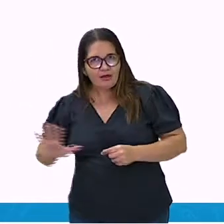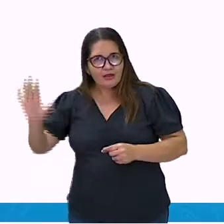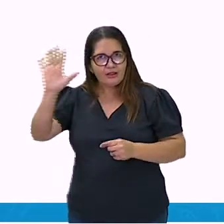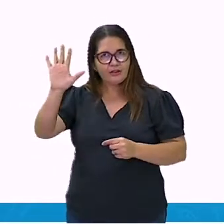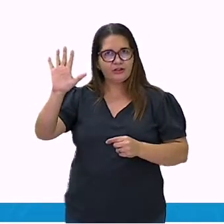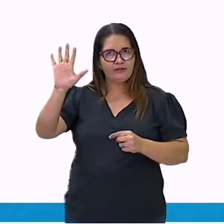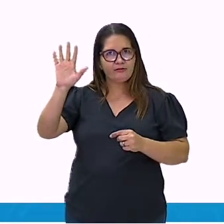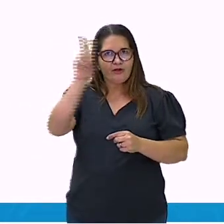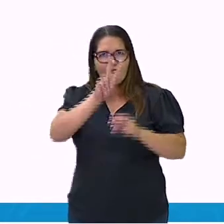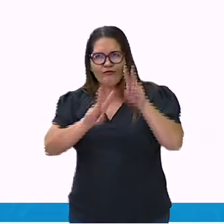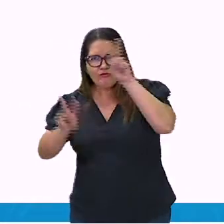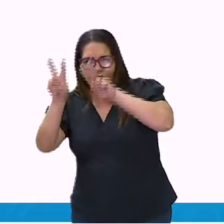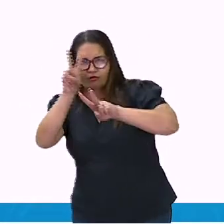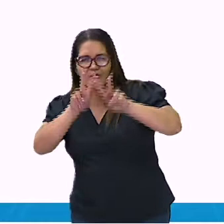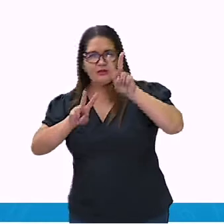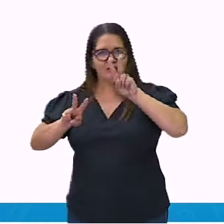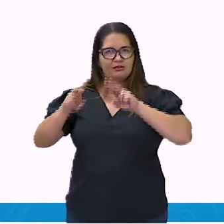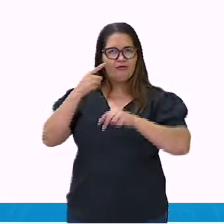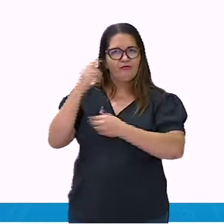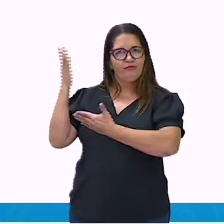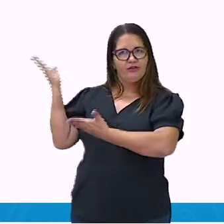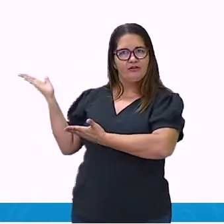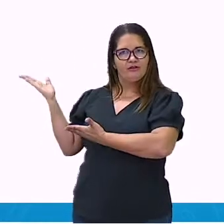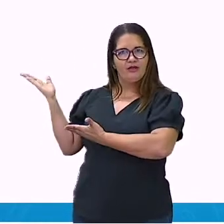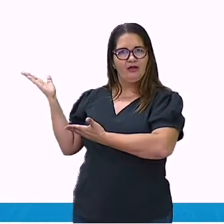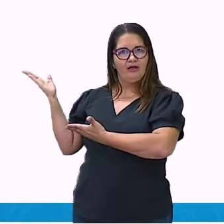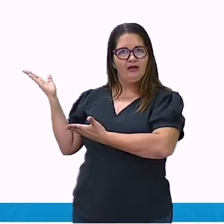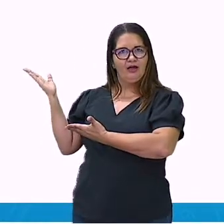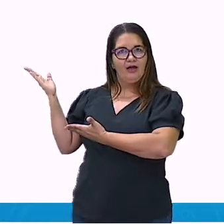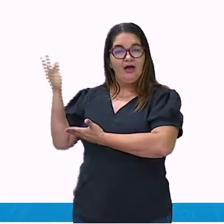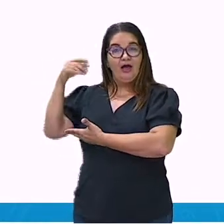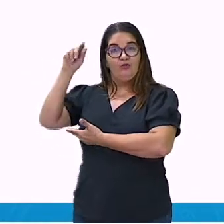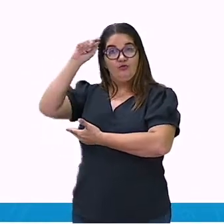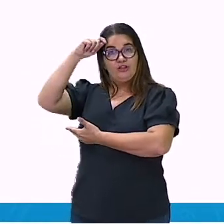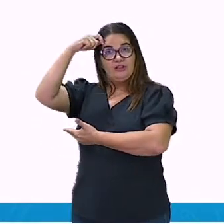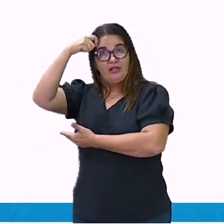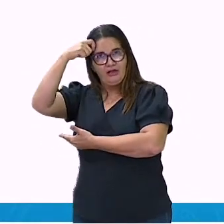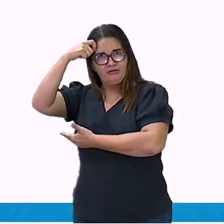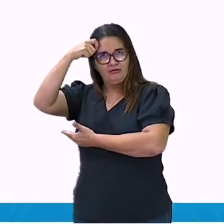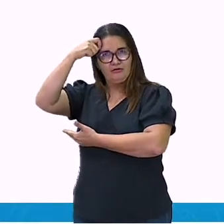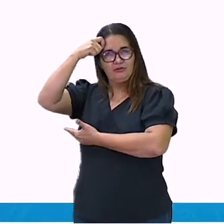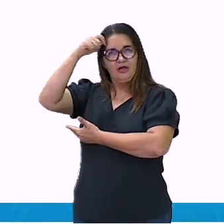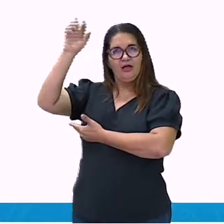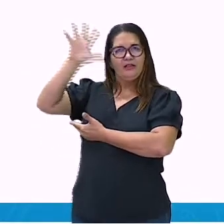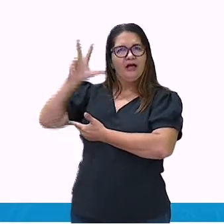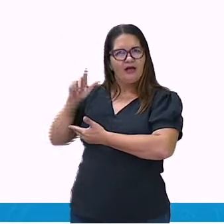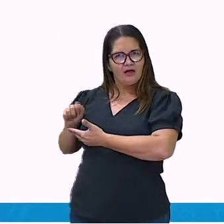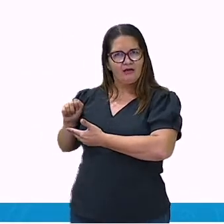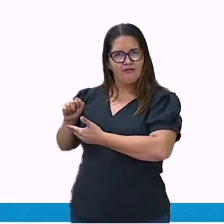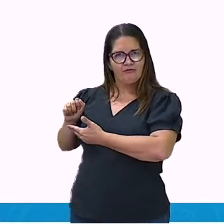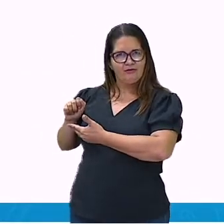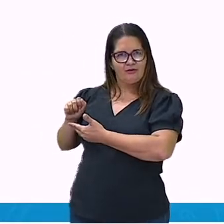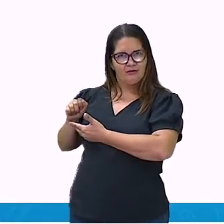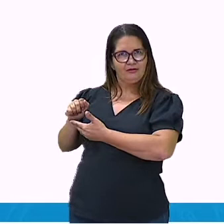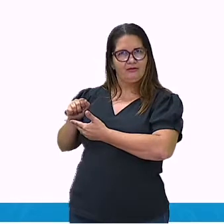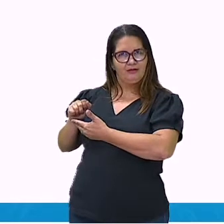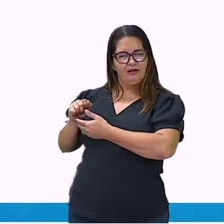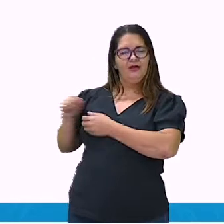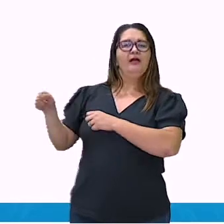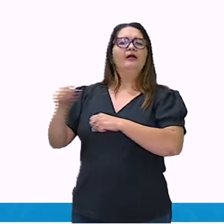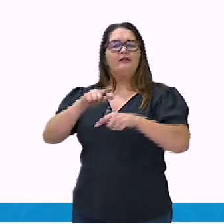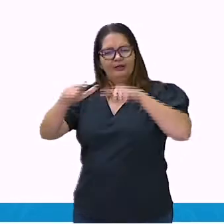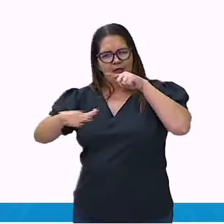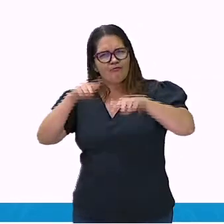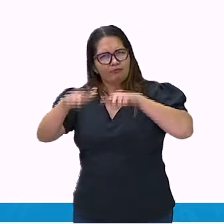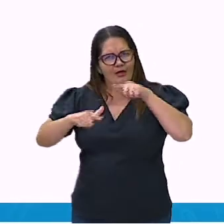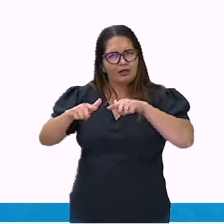cultura de produtos tropicais e a exploração de metais e pedras preciosas também faziam parte, porém,